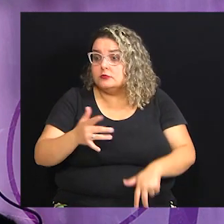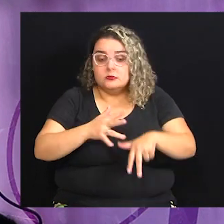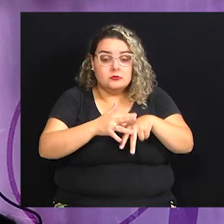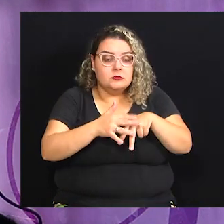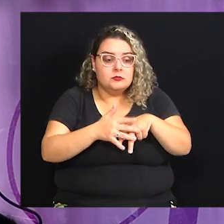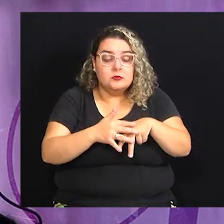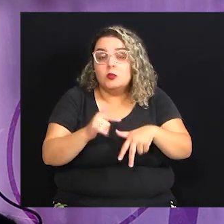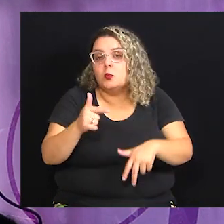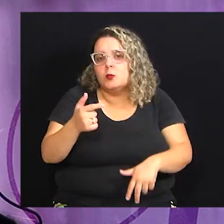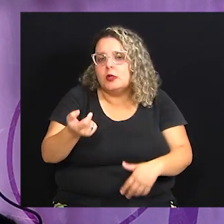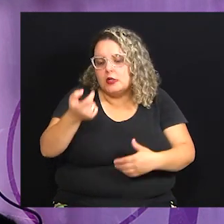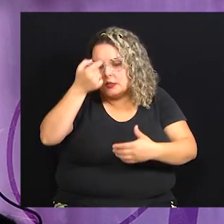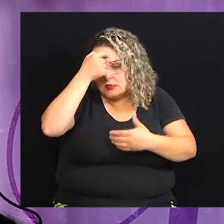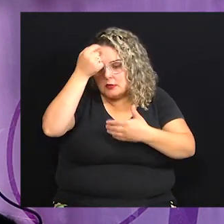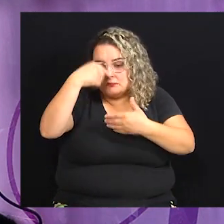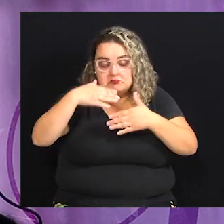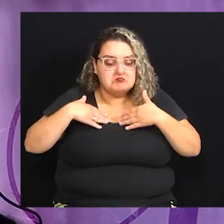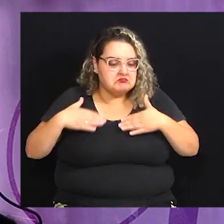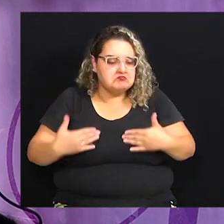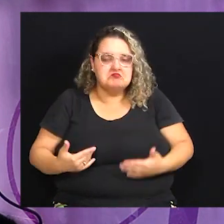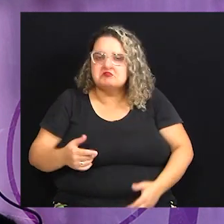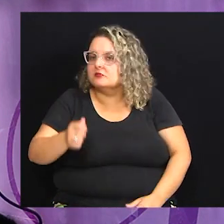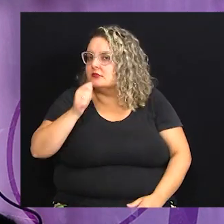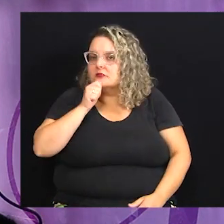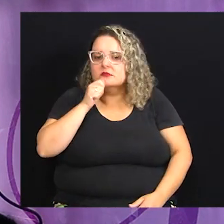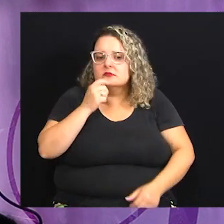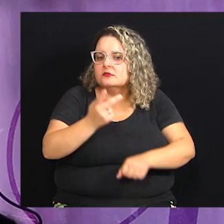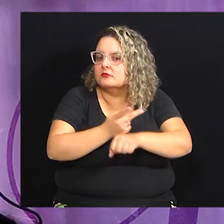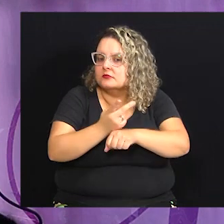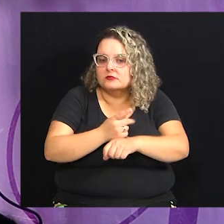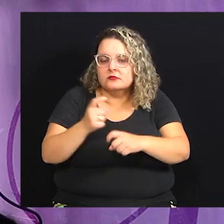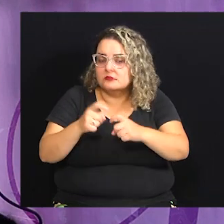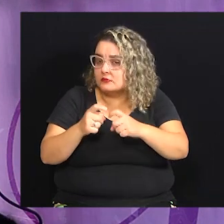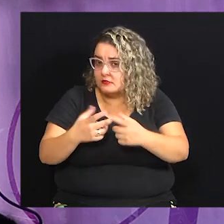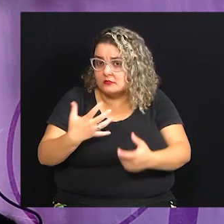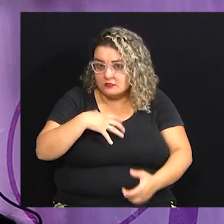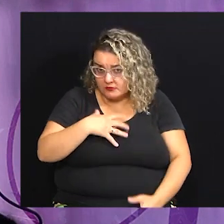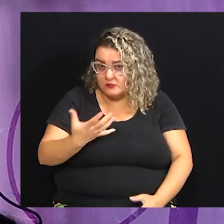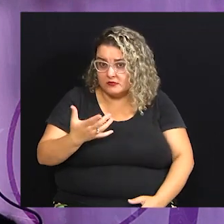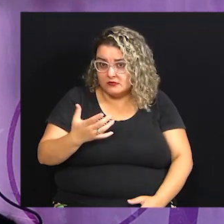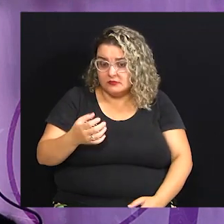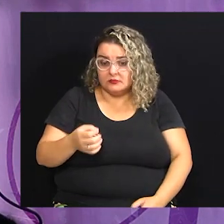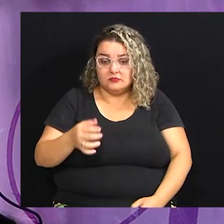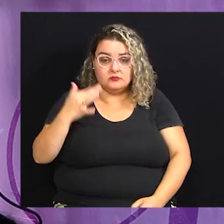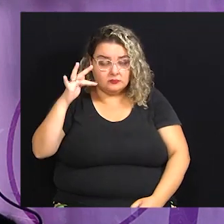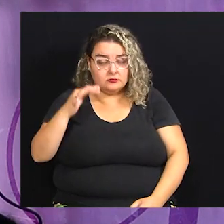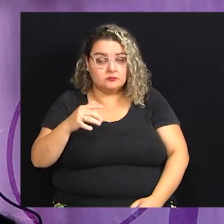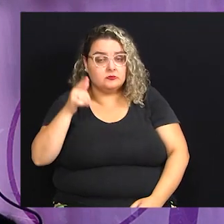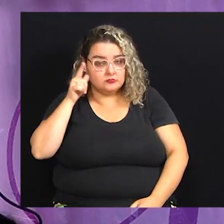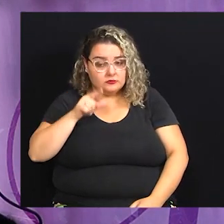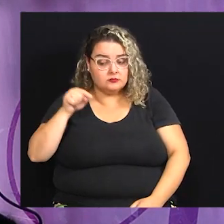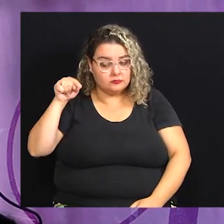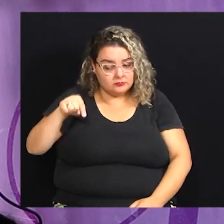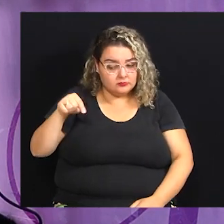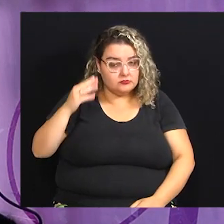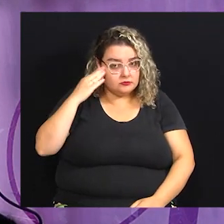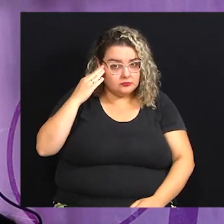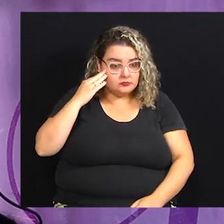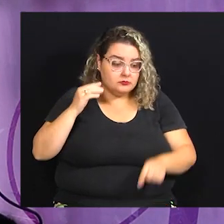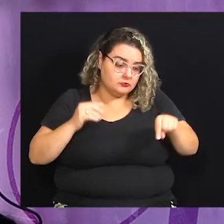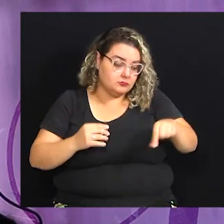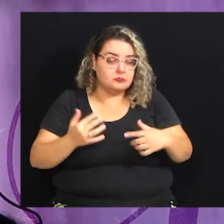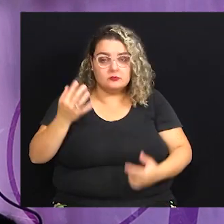aquele paciente que não tem tanta essa consciência corporal, ele ainda não procurou um médico, só pela forma que dói, ele consegue saber se é uma enxaqueca, se